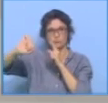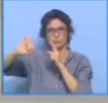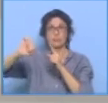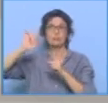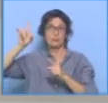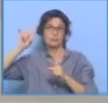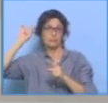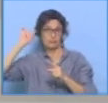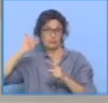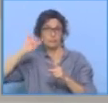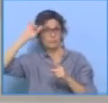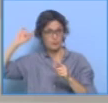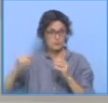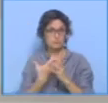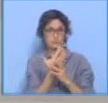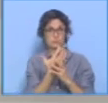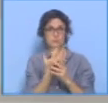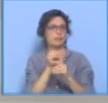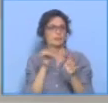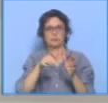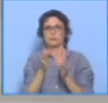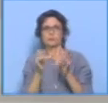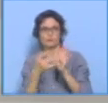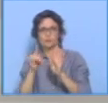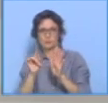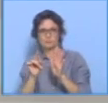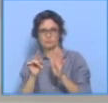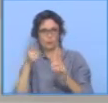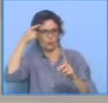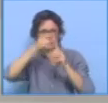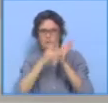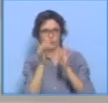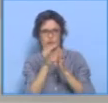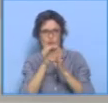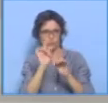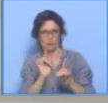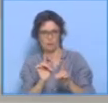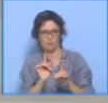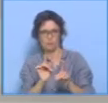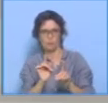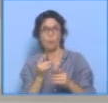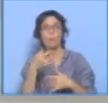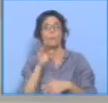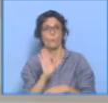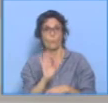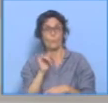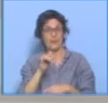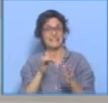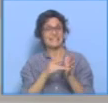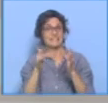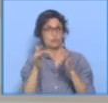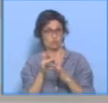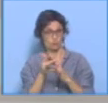ele. Obviamente não é por Jesus e para Jesus, porque Jesus não criou, mas é